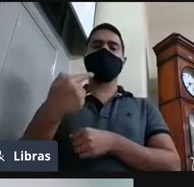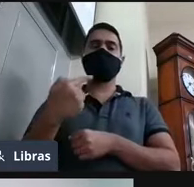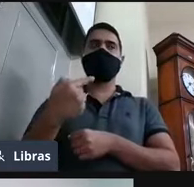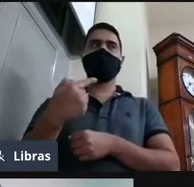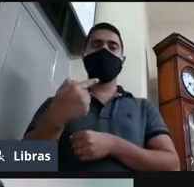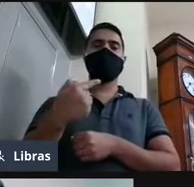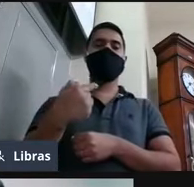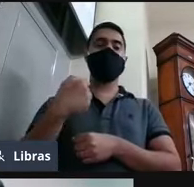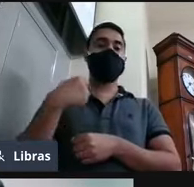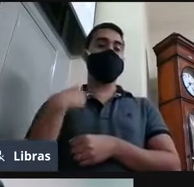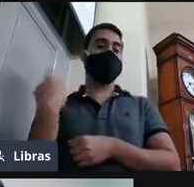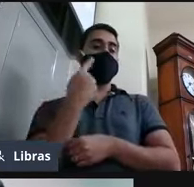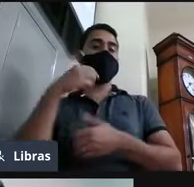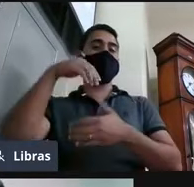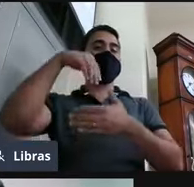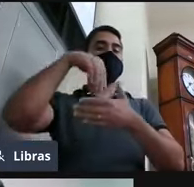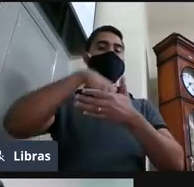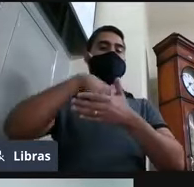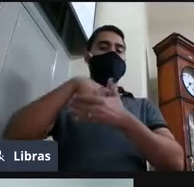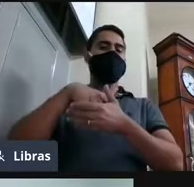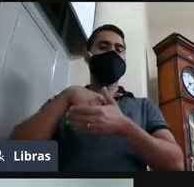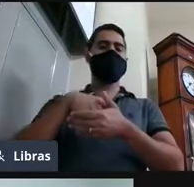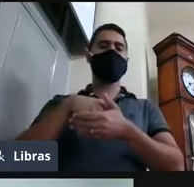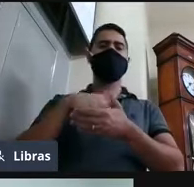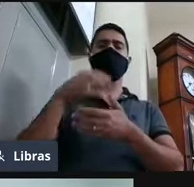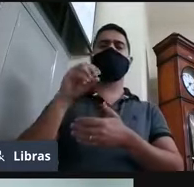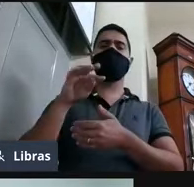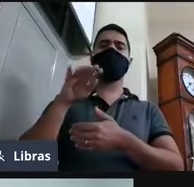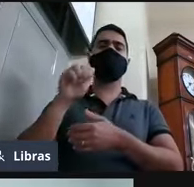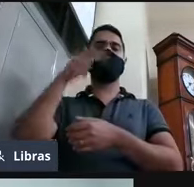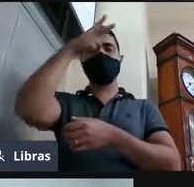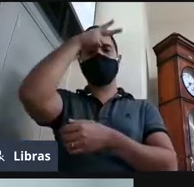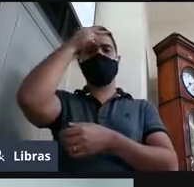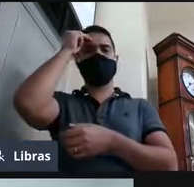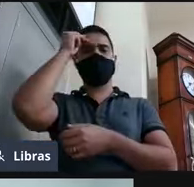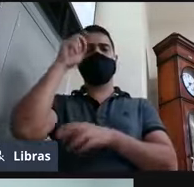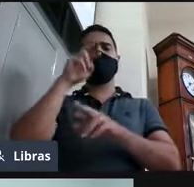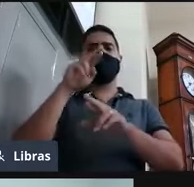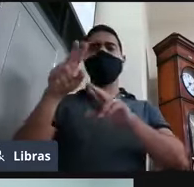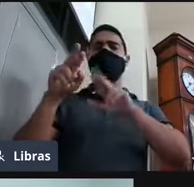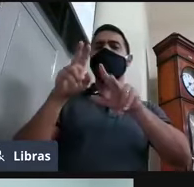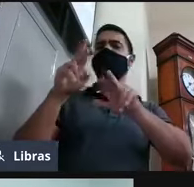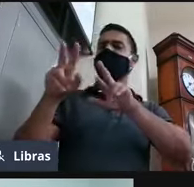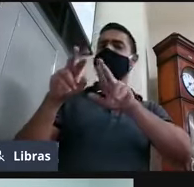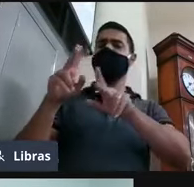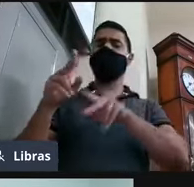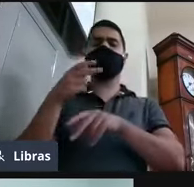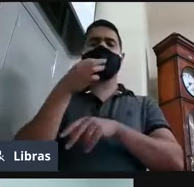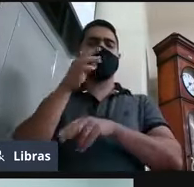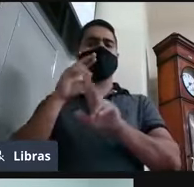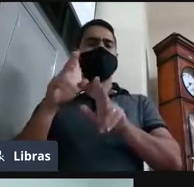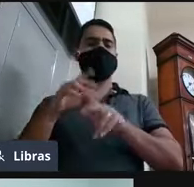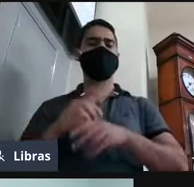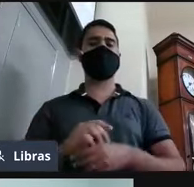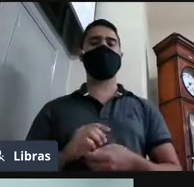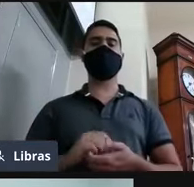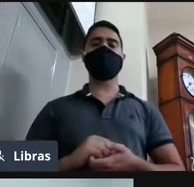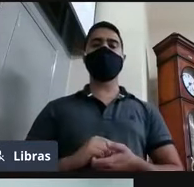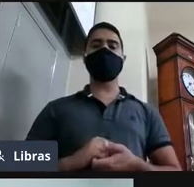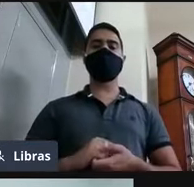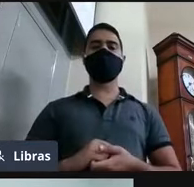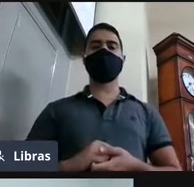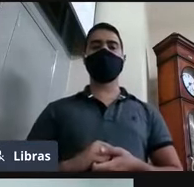nós votamos as contas do prefeito com várias recomendações e determinações. Está